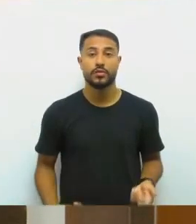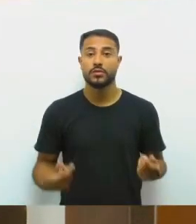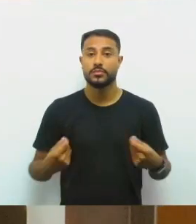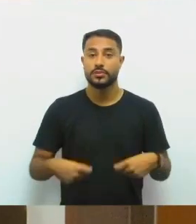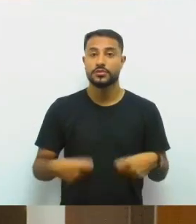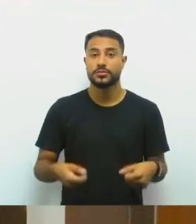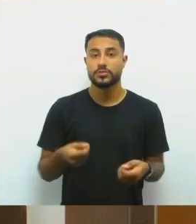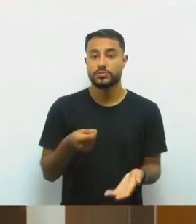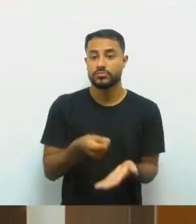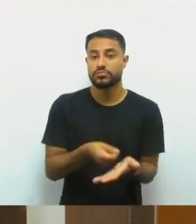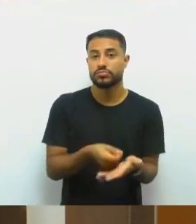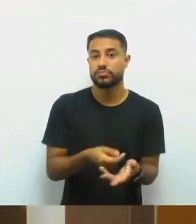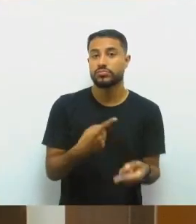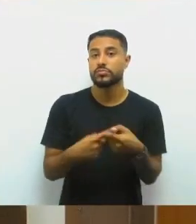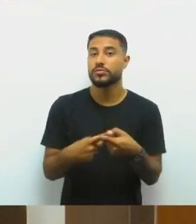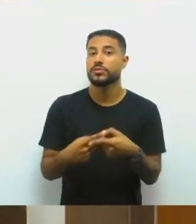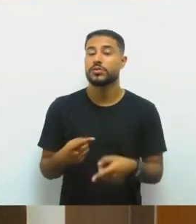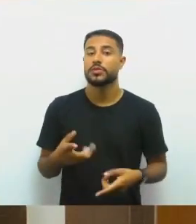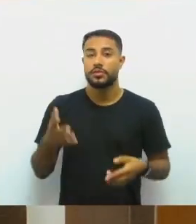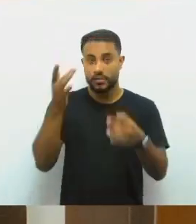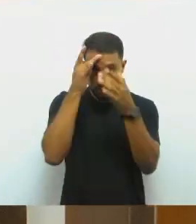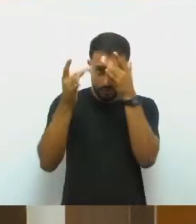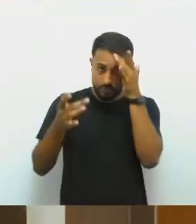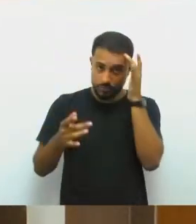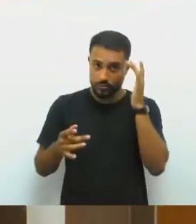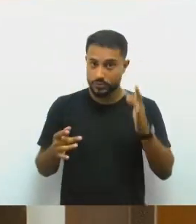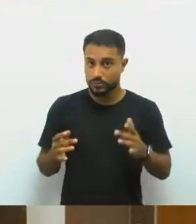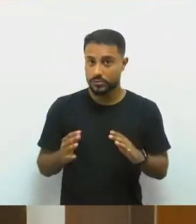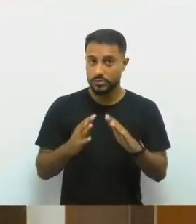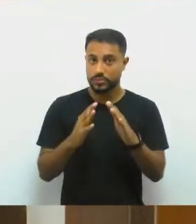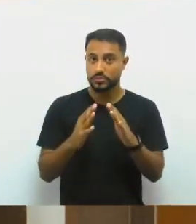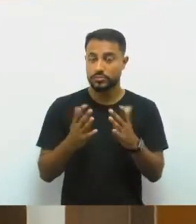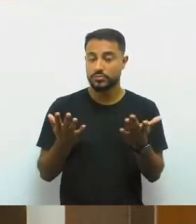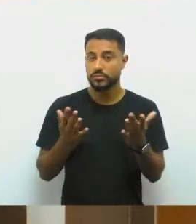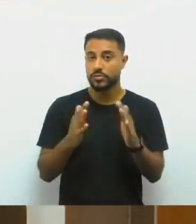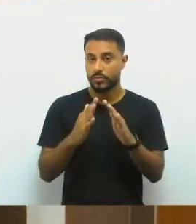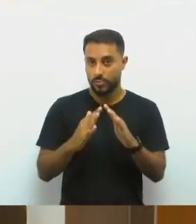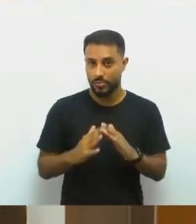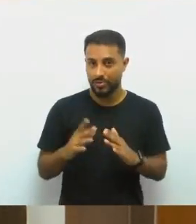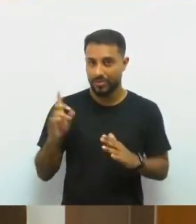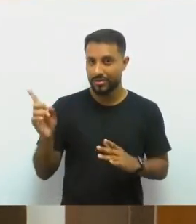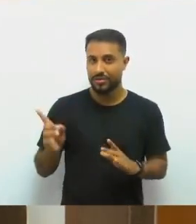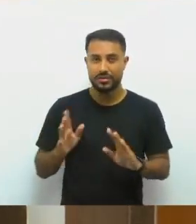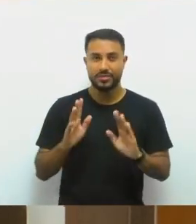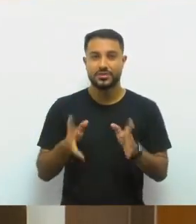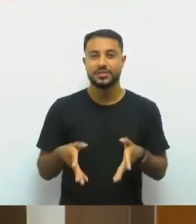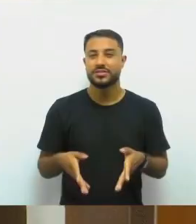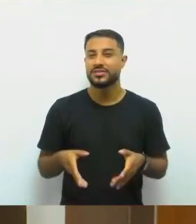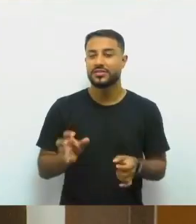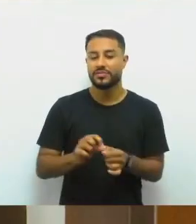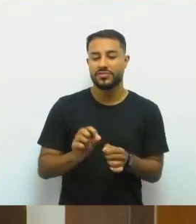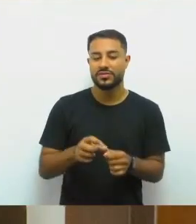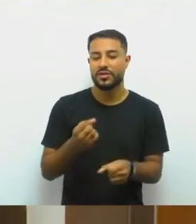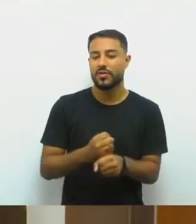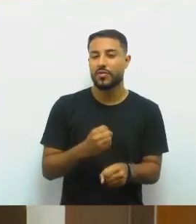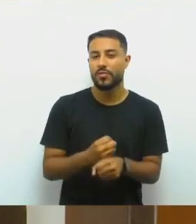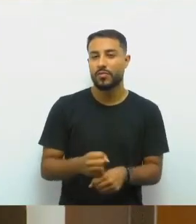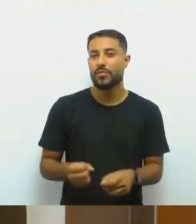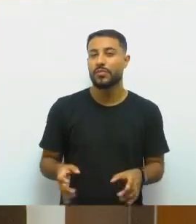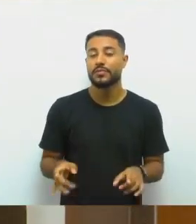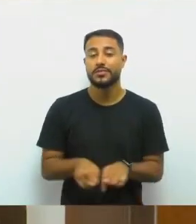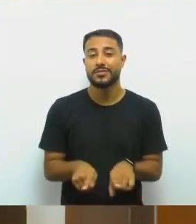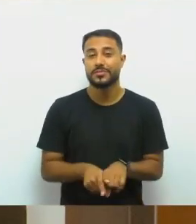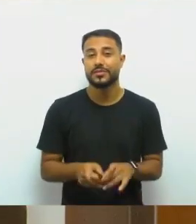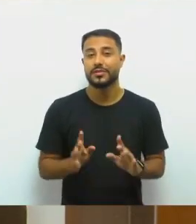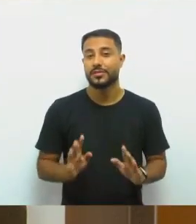já pegaram a trave, instalaram de novo, e eles não terminam aquela obra, que é a colocação daquela proteção lá no